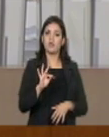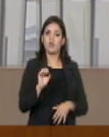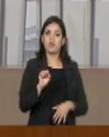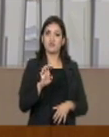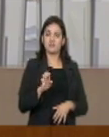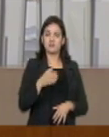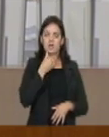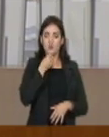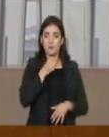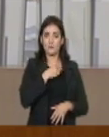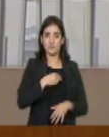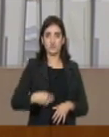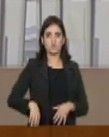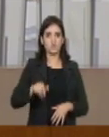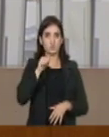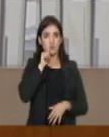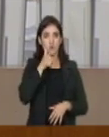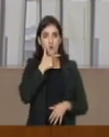Marco Aurélio,